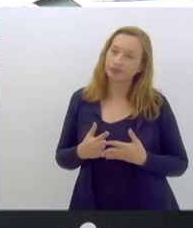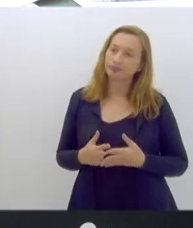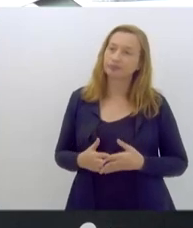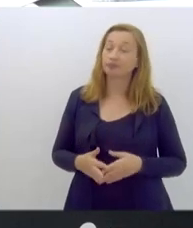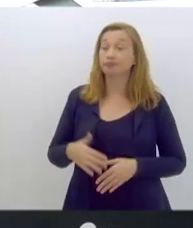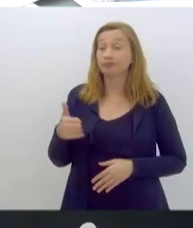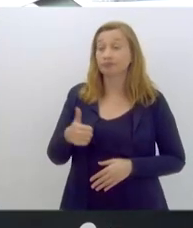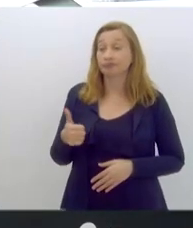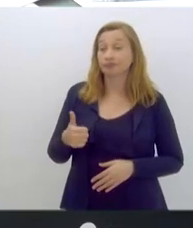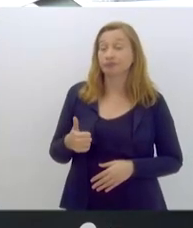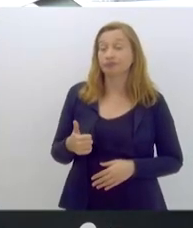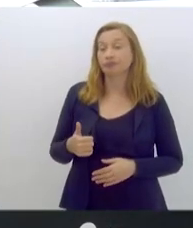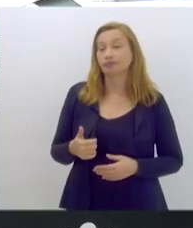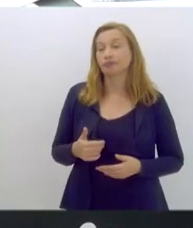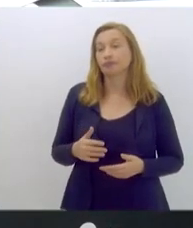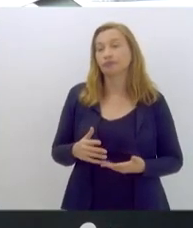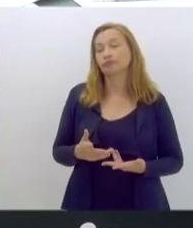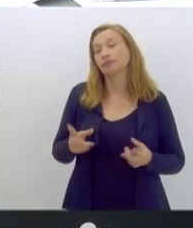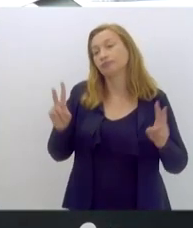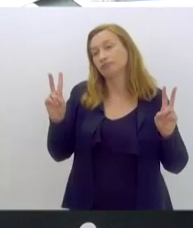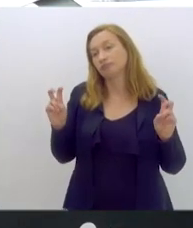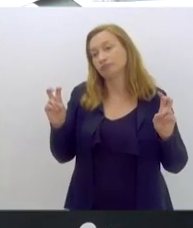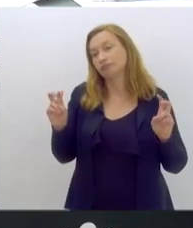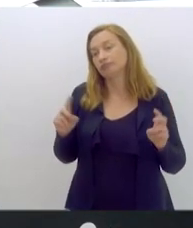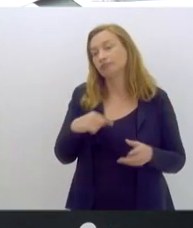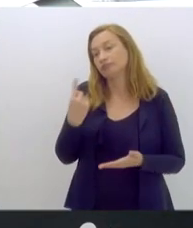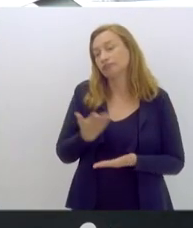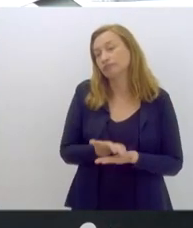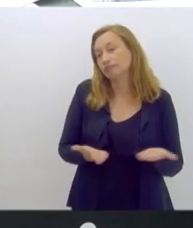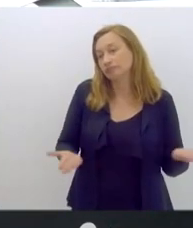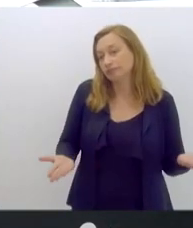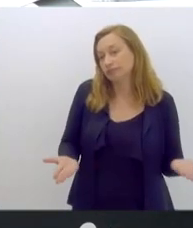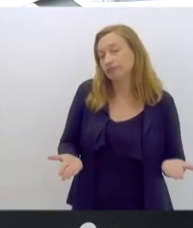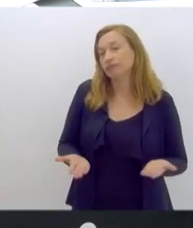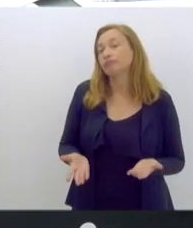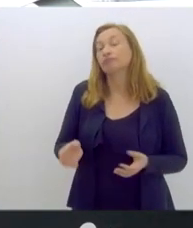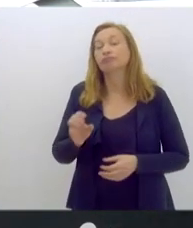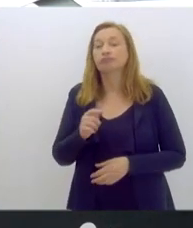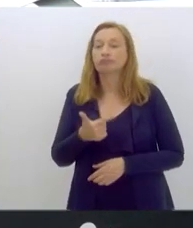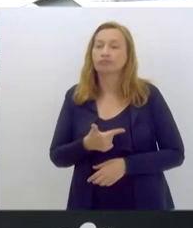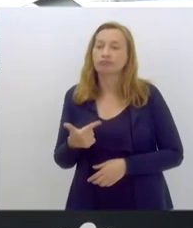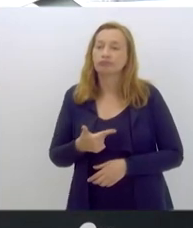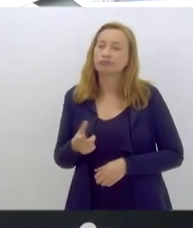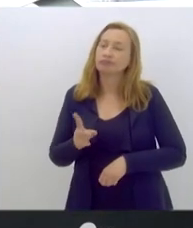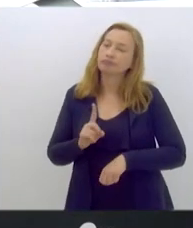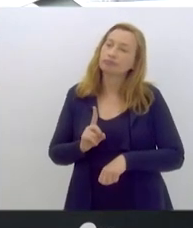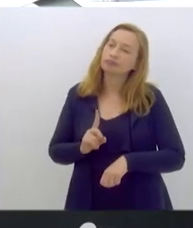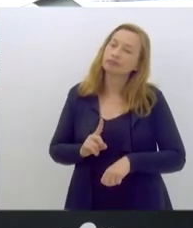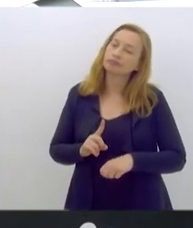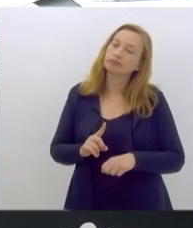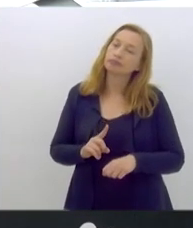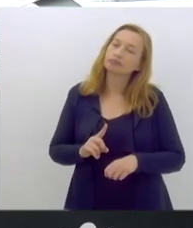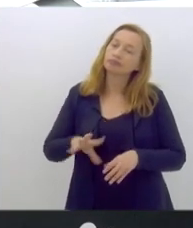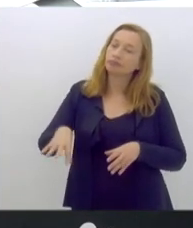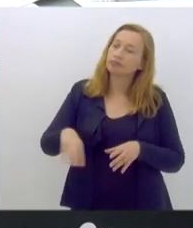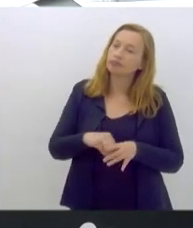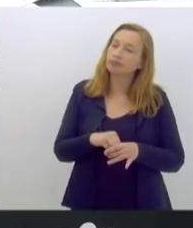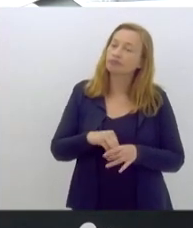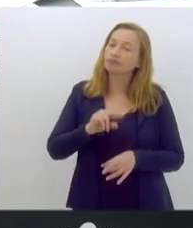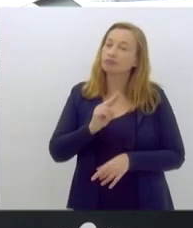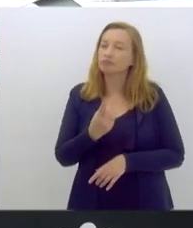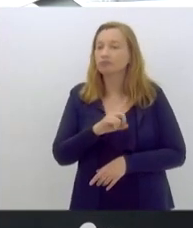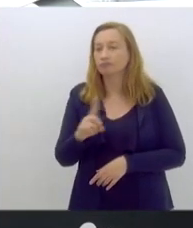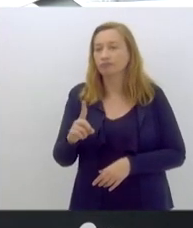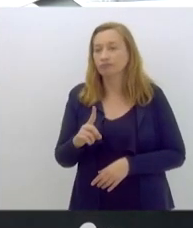que montante de fato nós estamos perdendo e segundo se nesse montante está incluso ou não